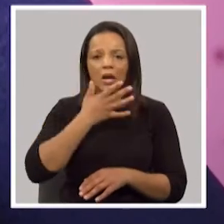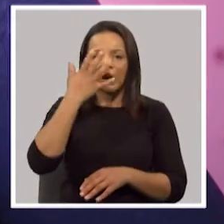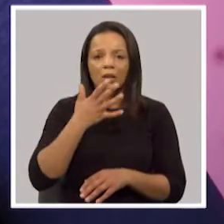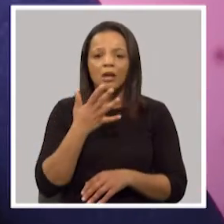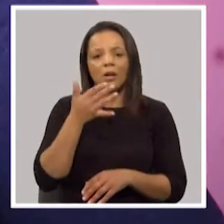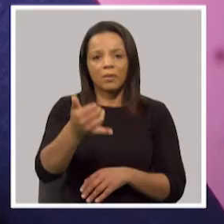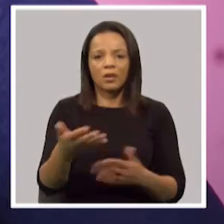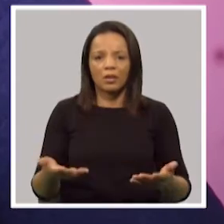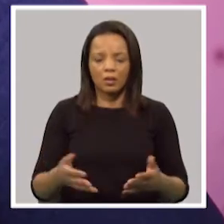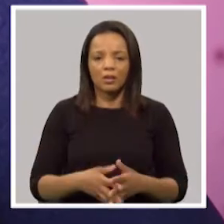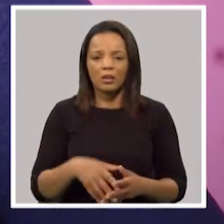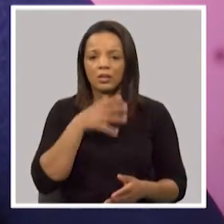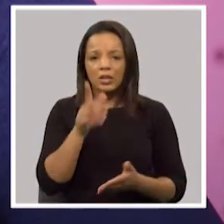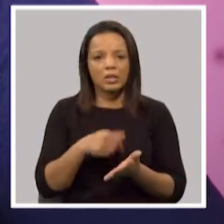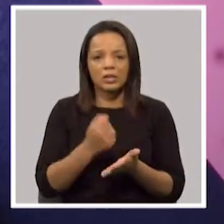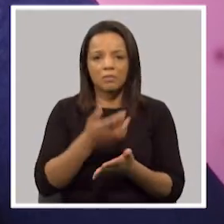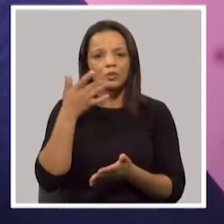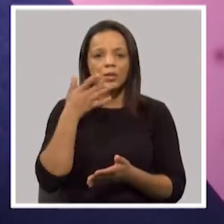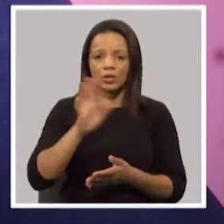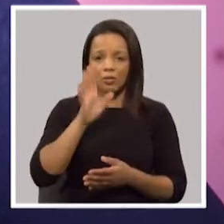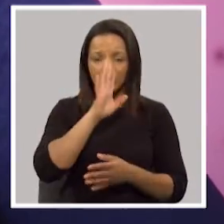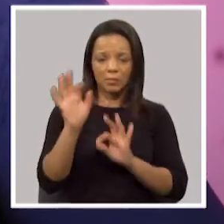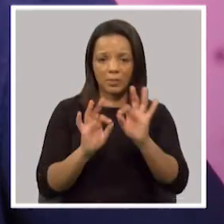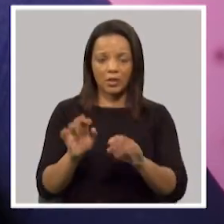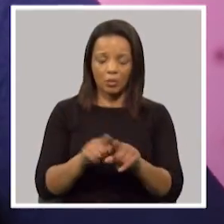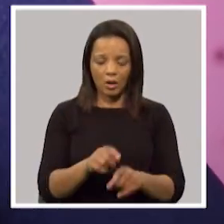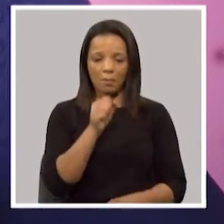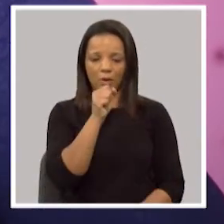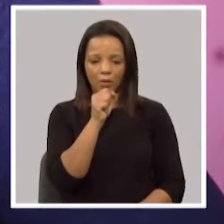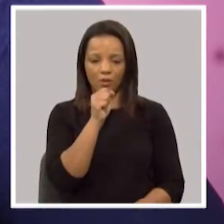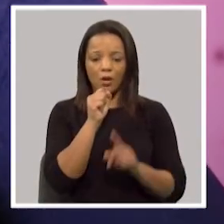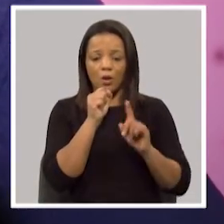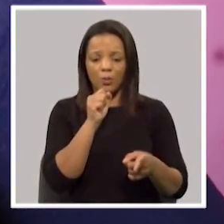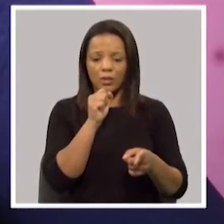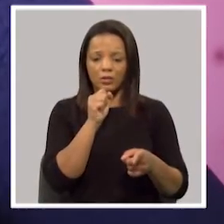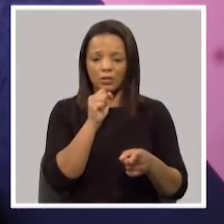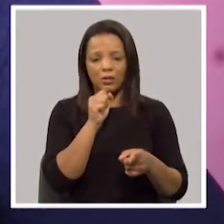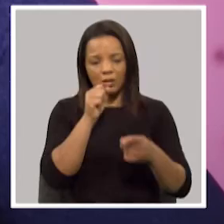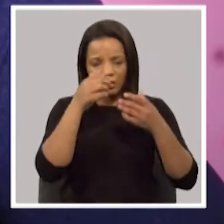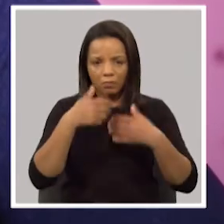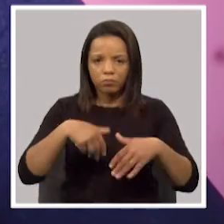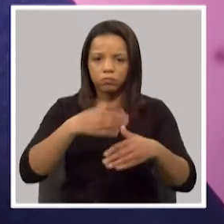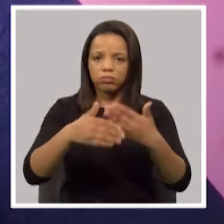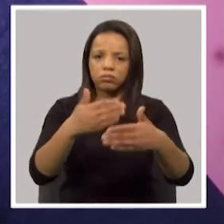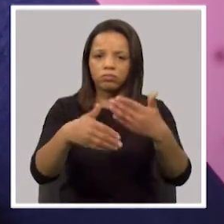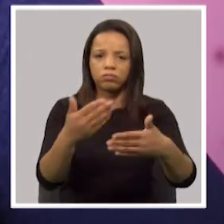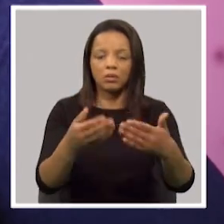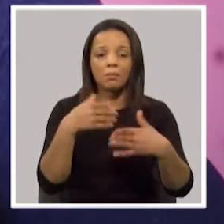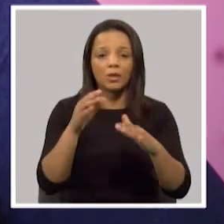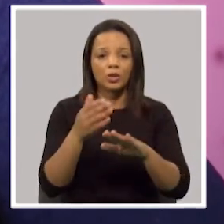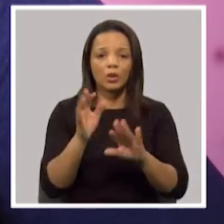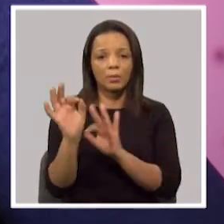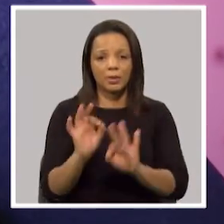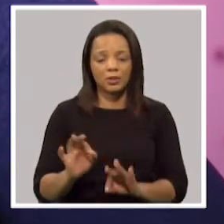dia, não vou dizer tonterias na rádio sempre, não é? Se estiver bem preparada. Portanto, é abrir o microfone e deixar rolar com preparação, com muita